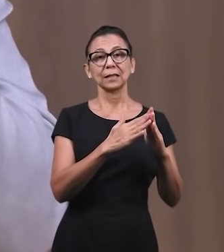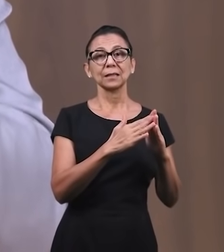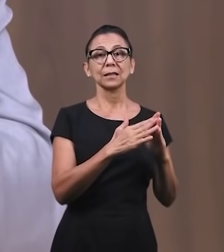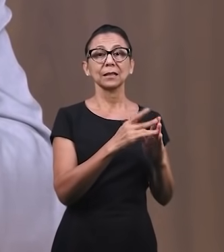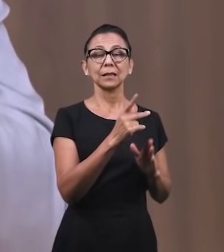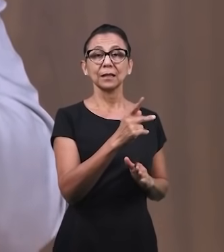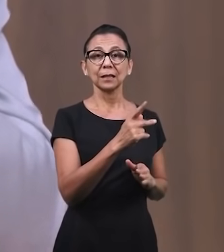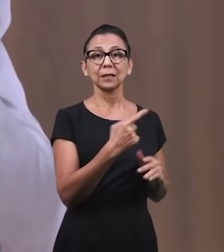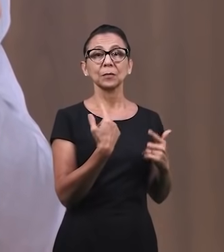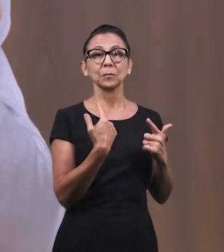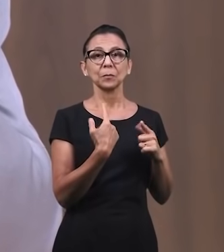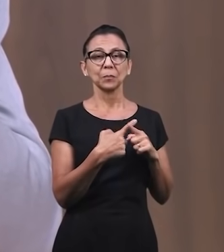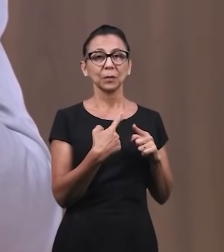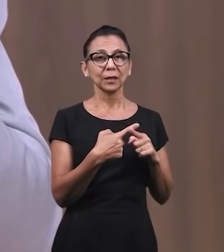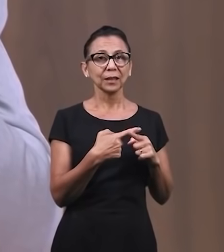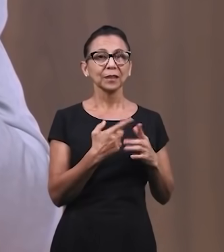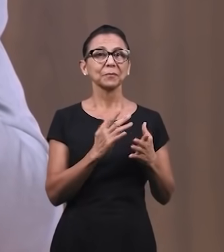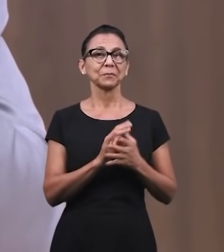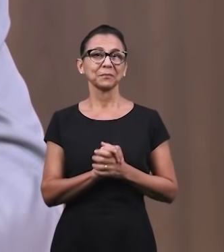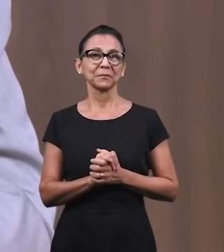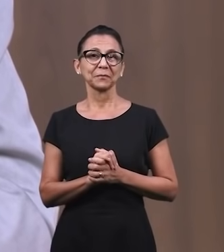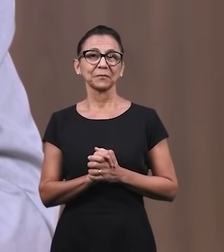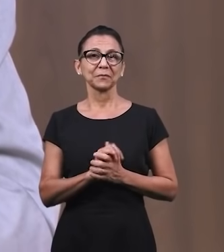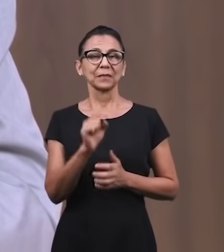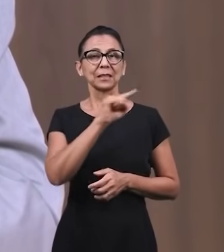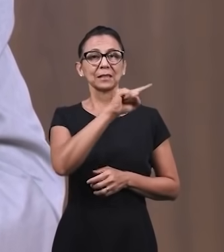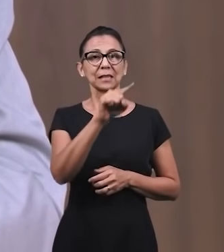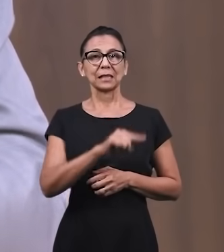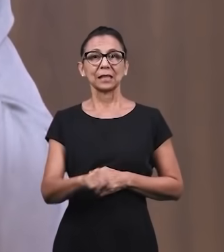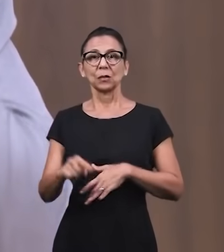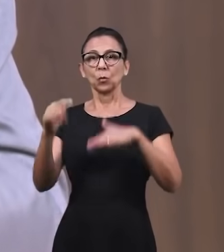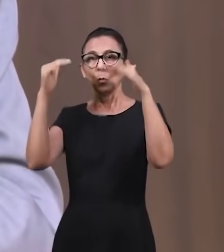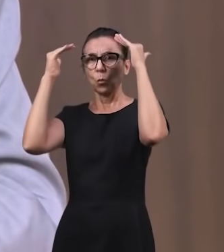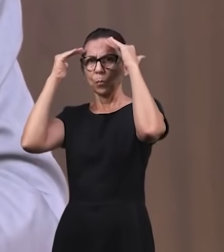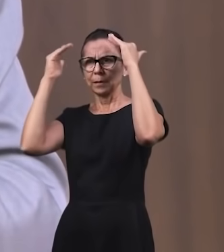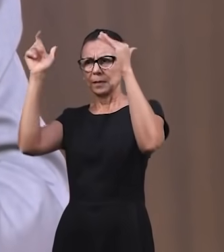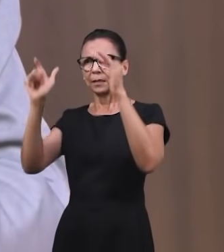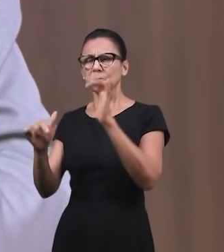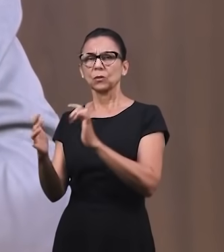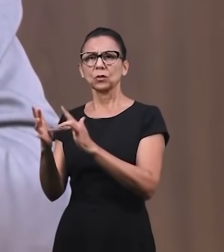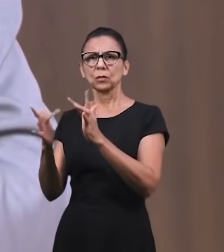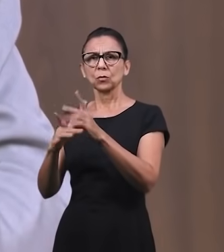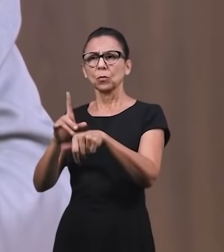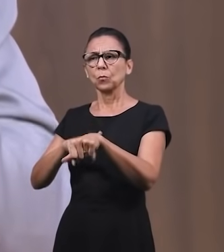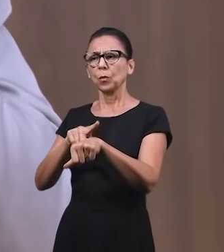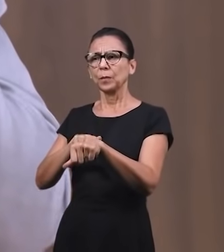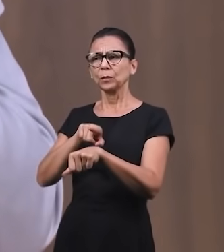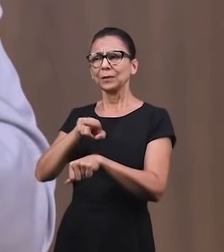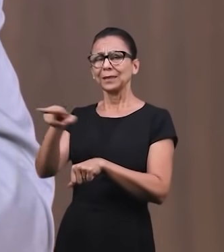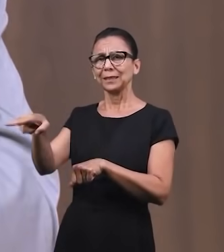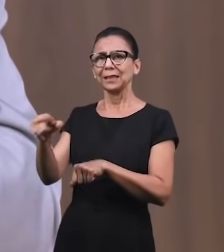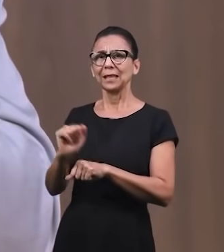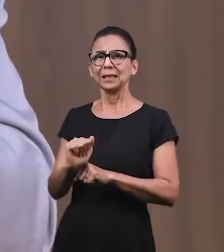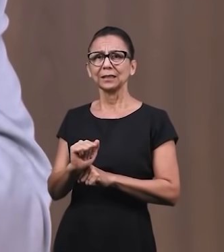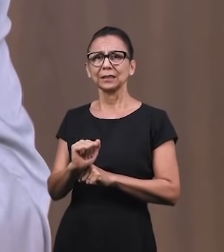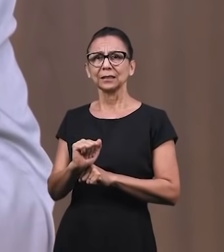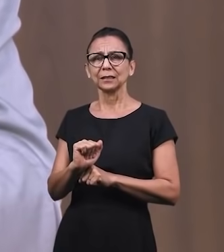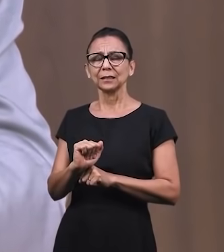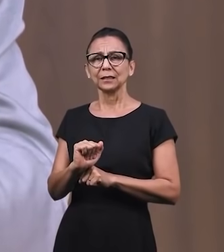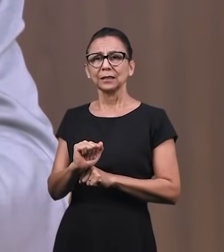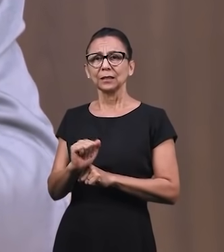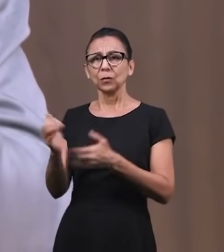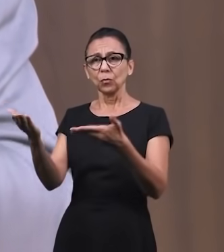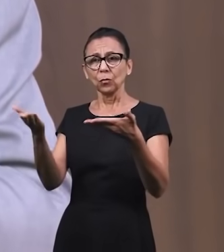seu chamado, desce depressa. Zaqueu obedeceu, resultou em algo especial para a sua família, para o seu